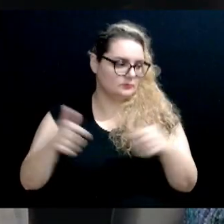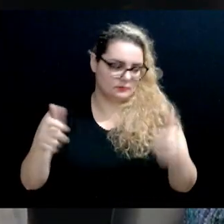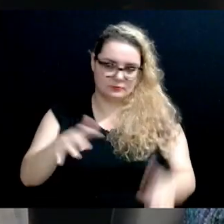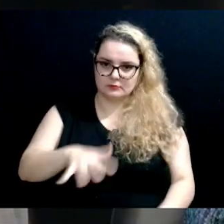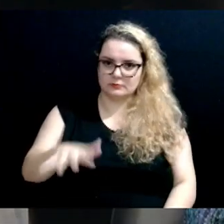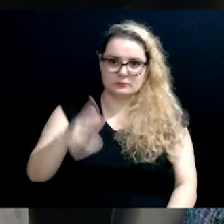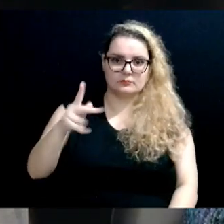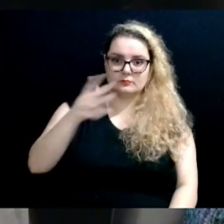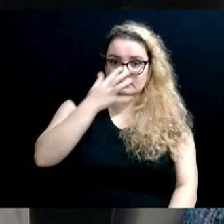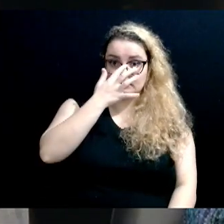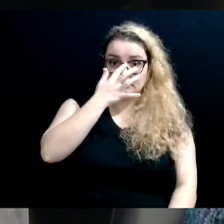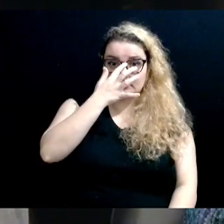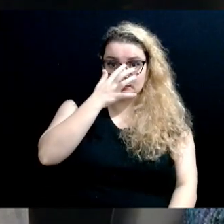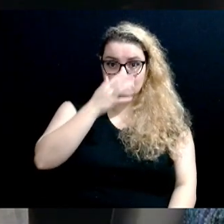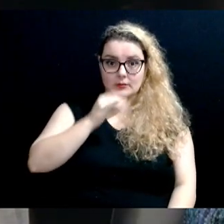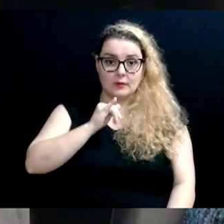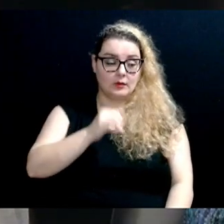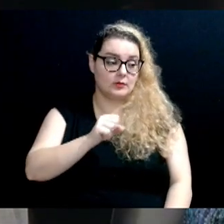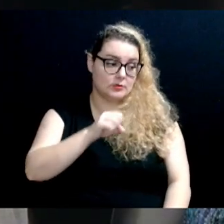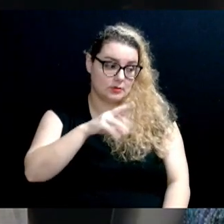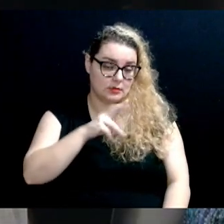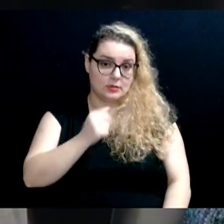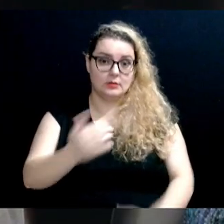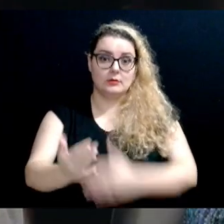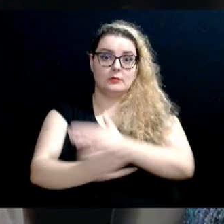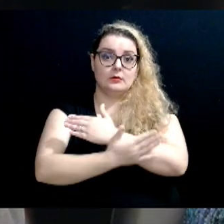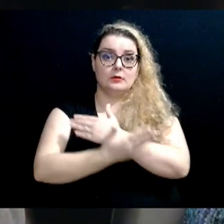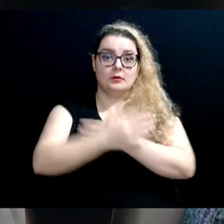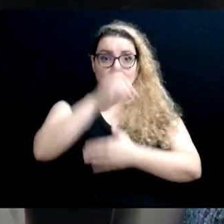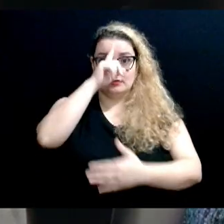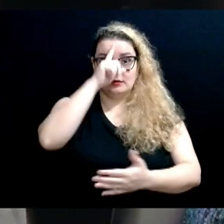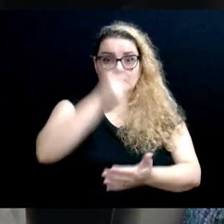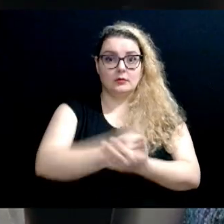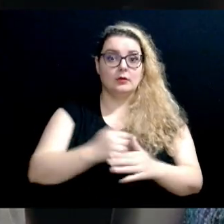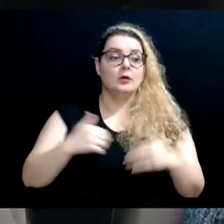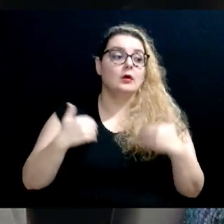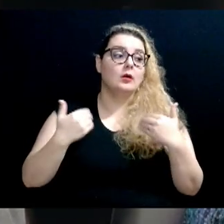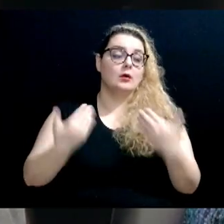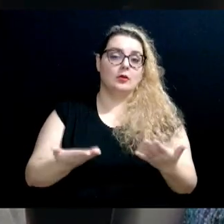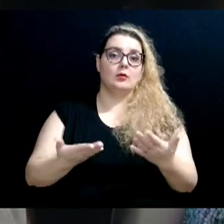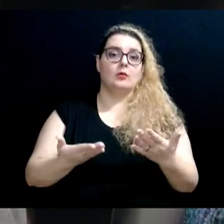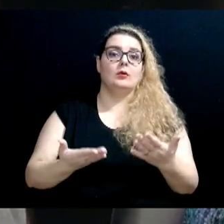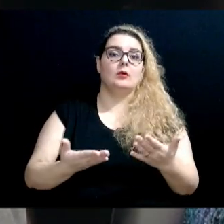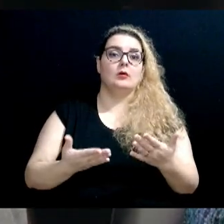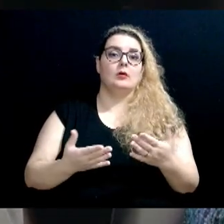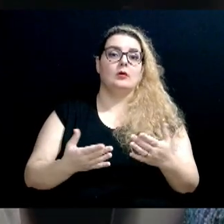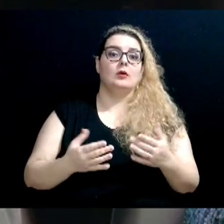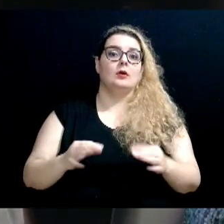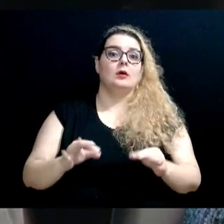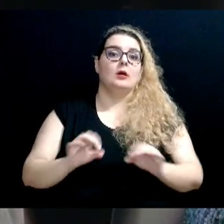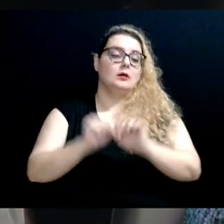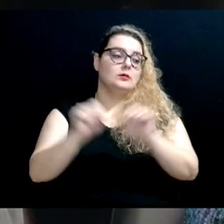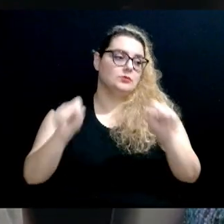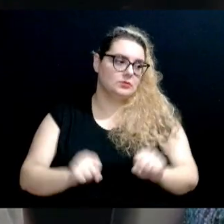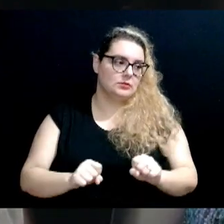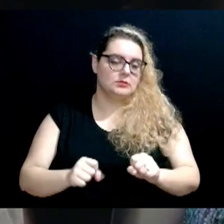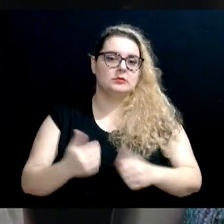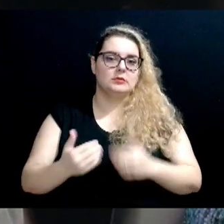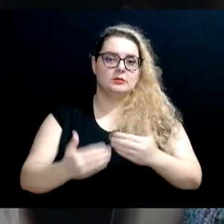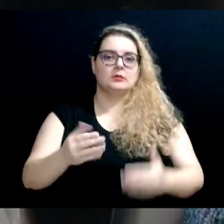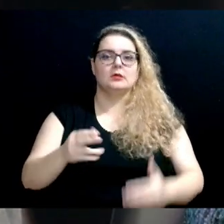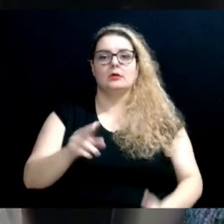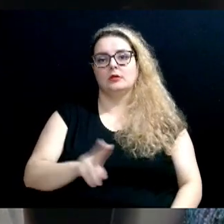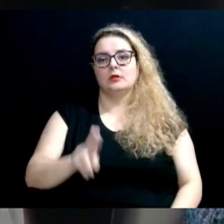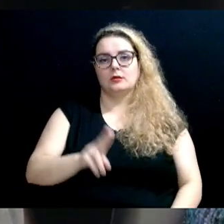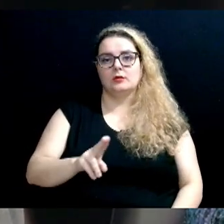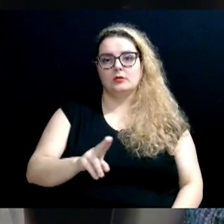assim: Soraya, eu preciso que você me ajude a definir qual vai ser a arquitetura de sistemas que eu vou implantar no cliente ABC para